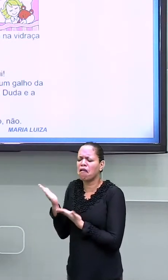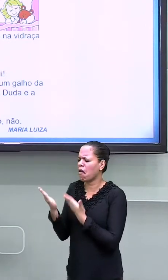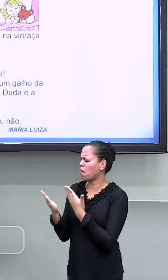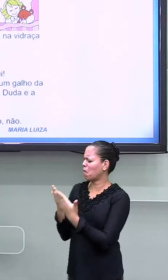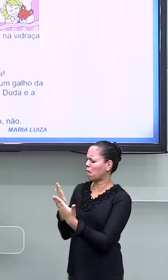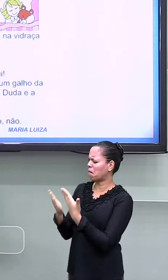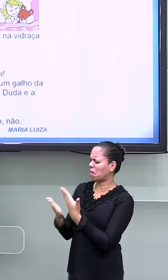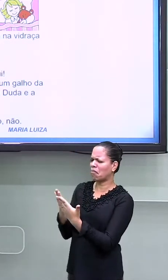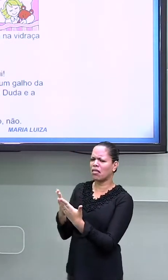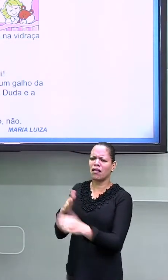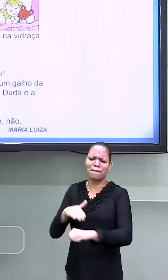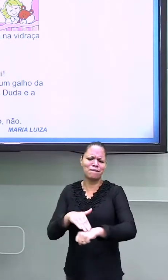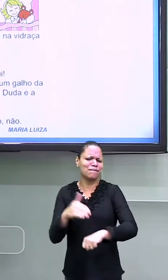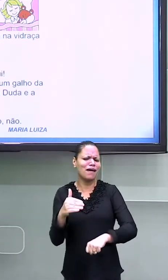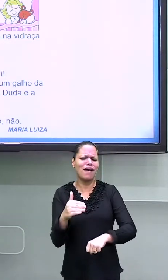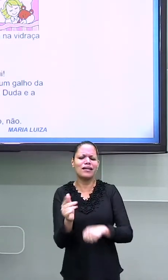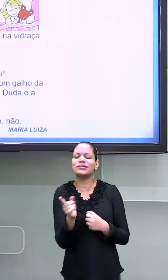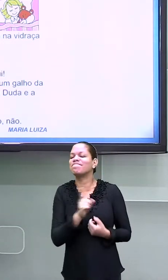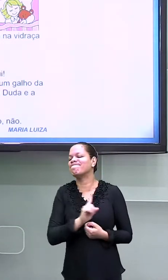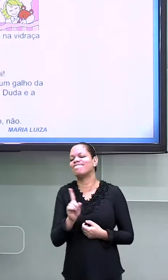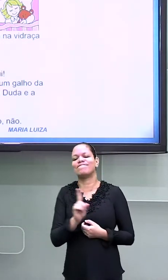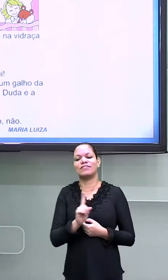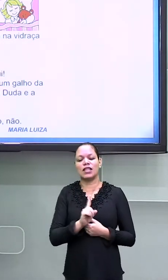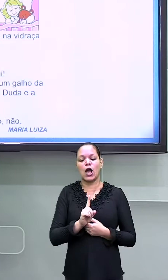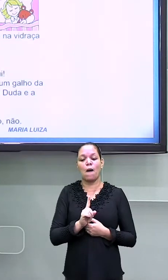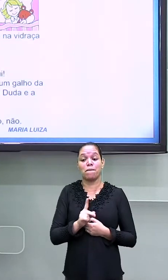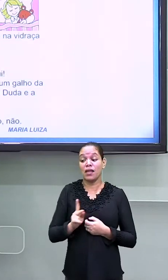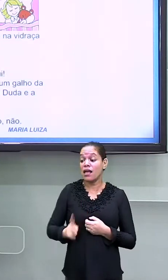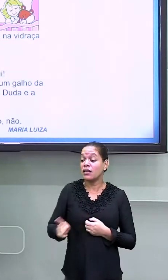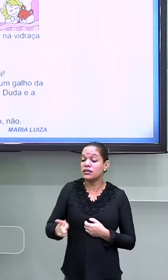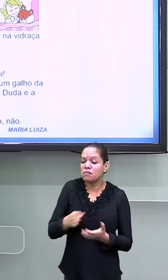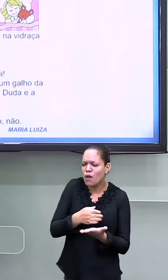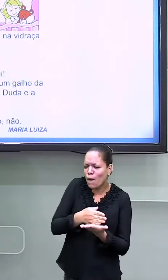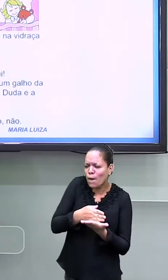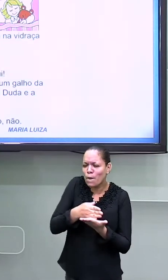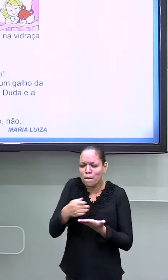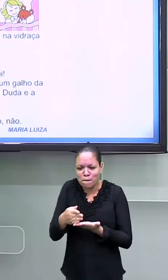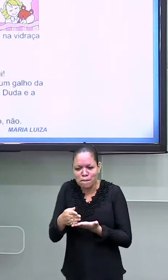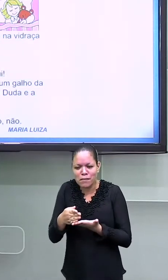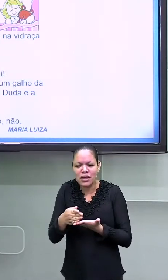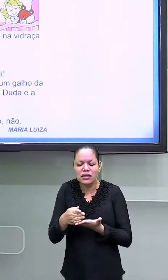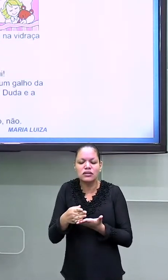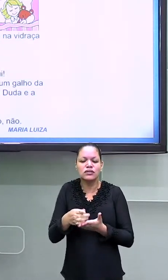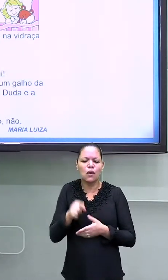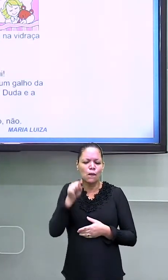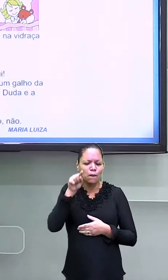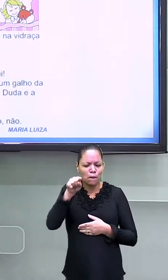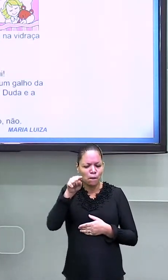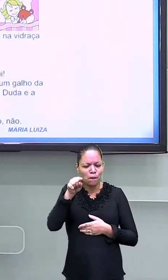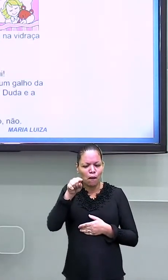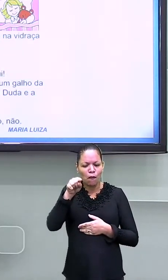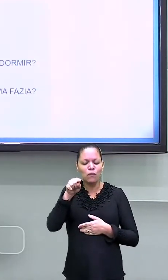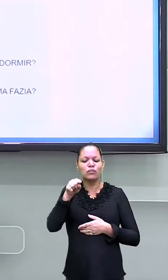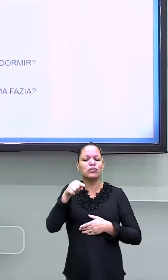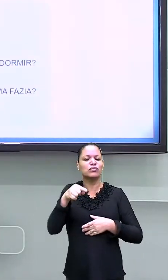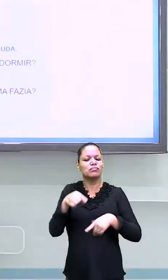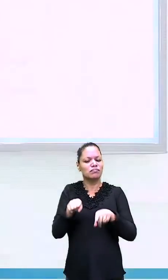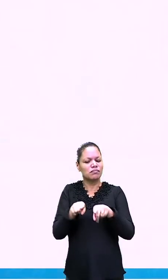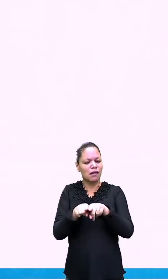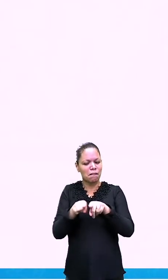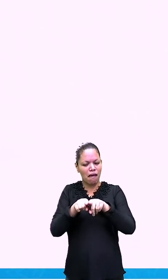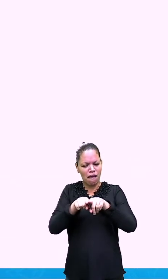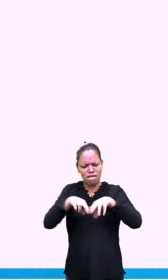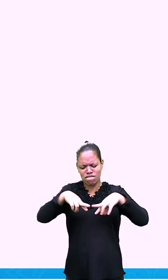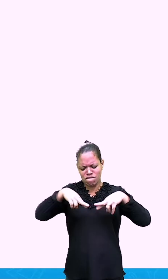que não. Sempre o começo da frase e o ponto final você vai saber que é um parágrafo, tá bom?